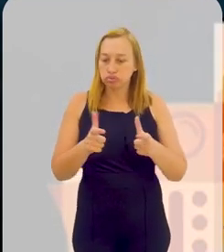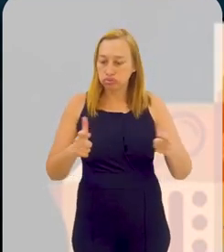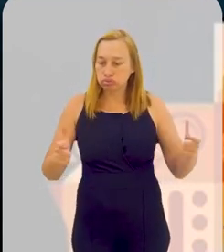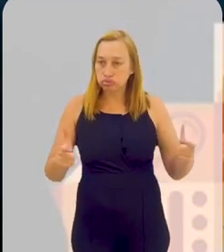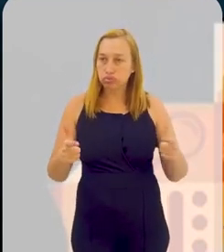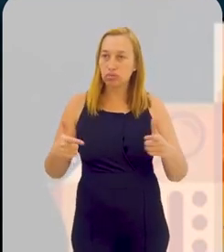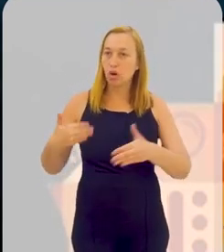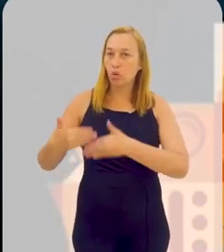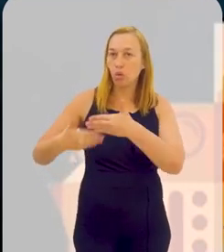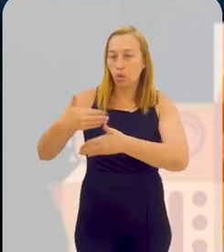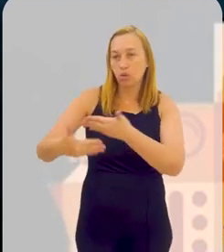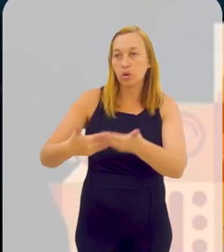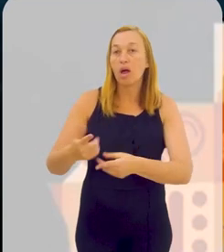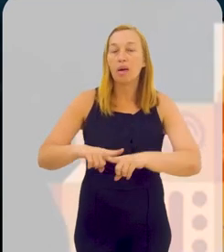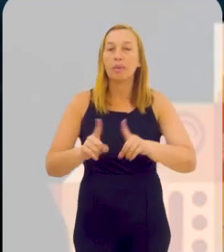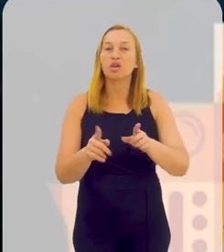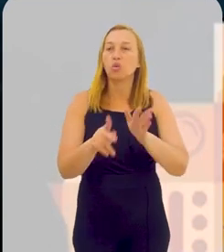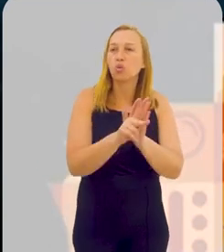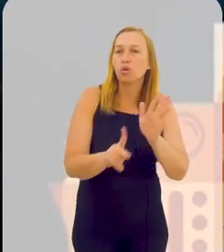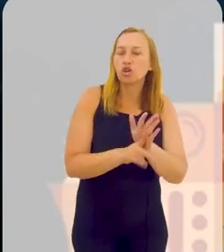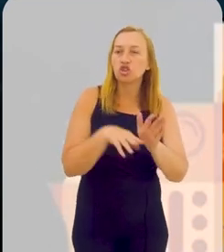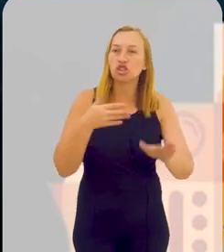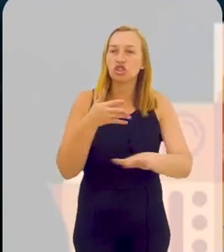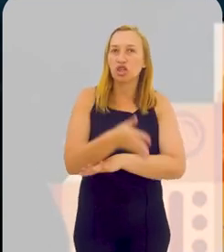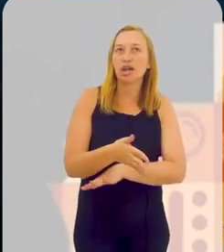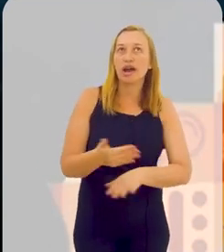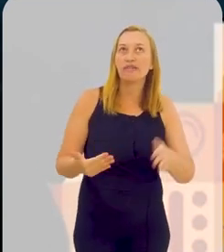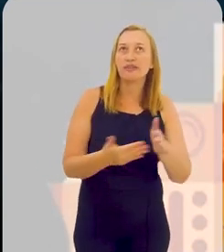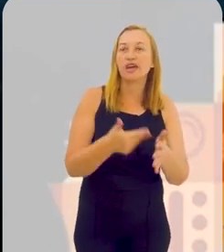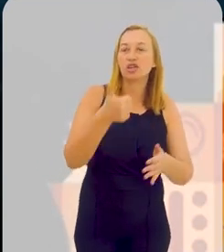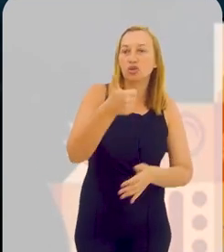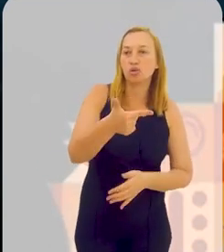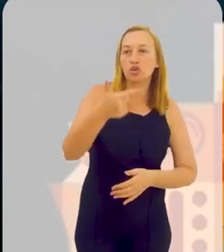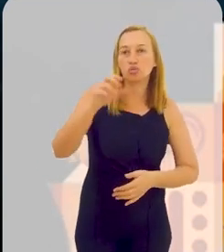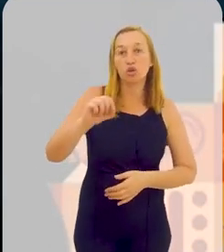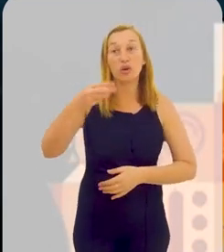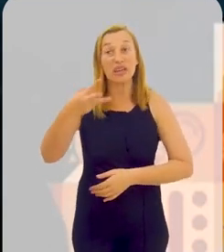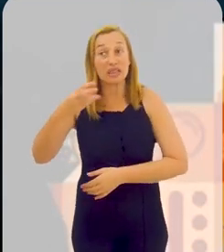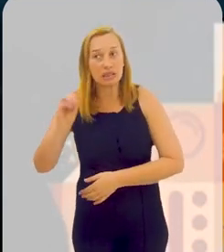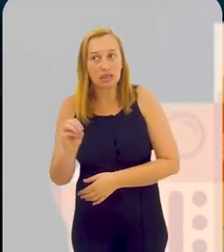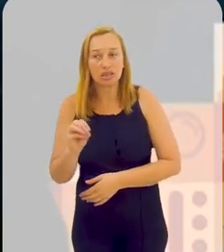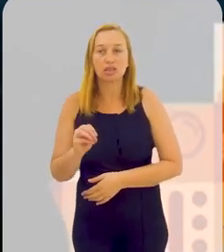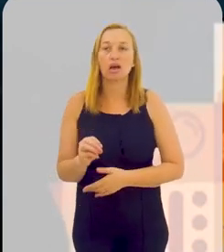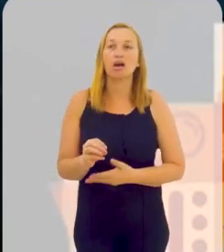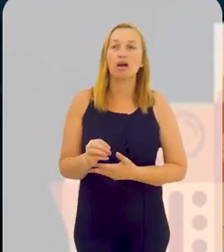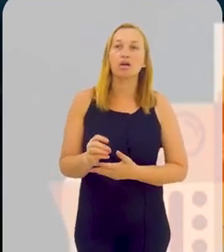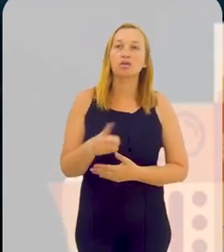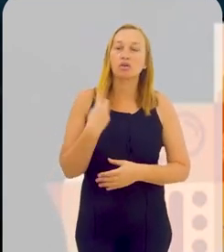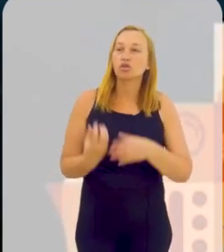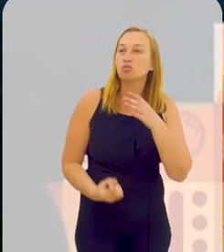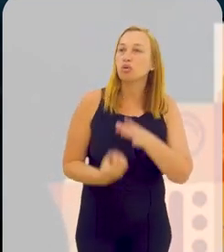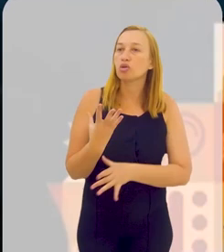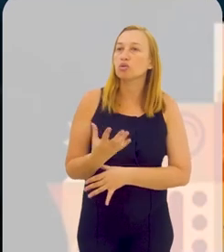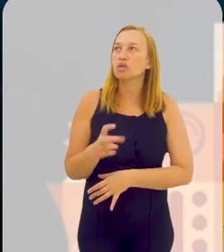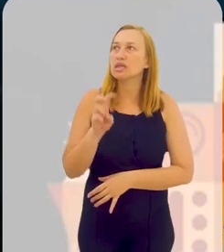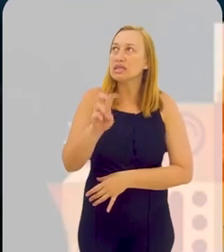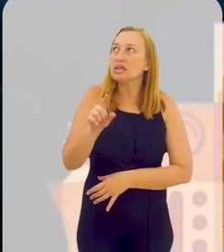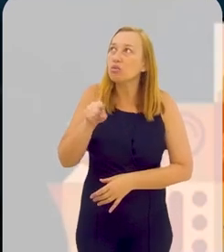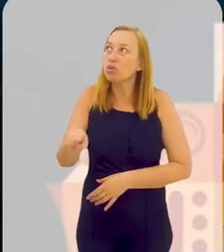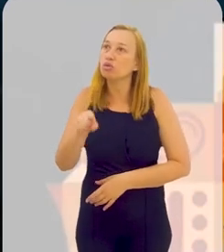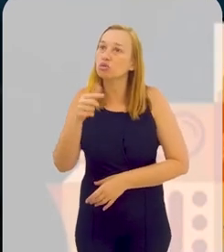está aumentando ao longo dos anos. O projeto é chegar até 2030, nós estamos